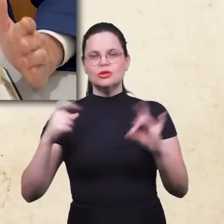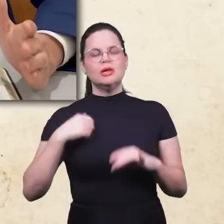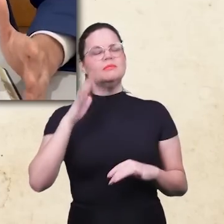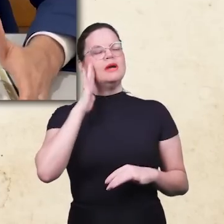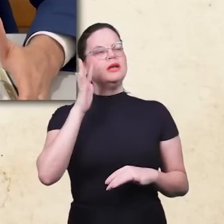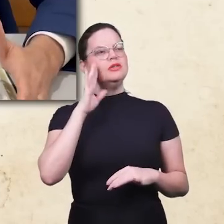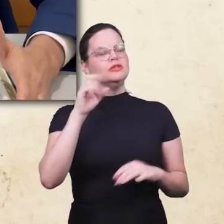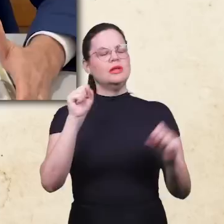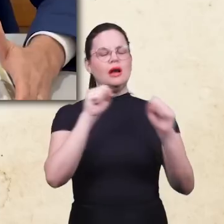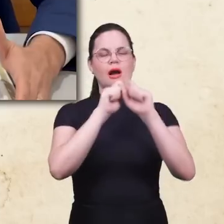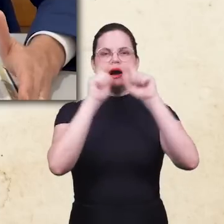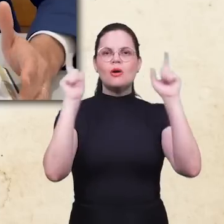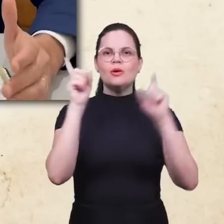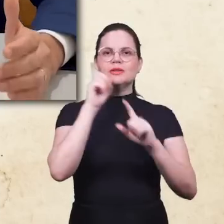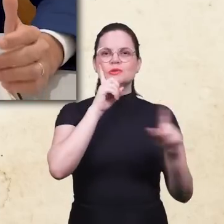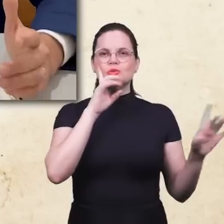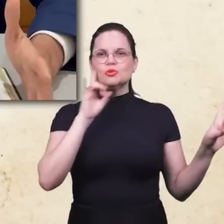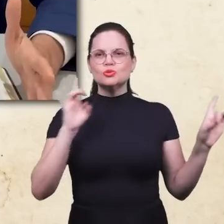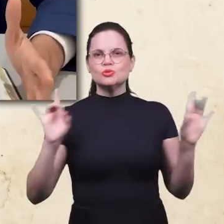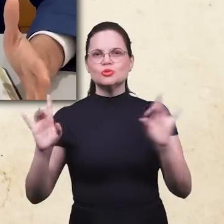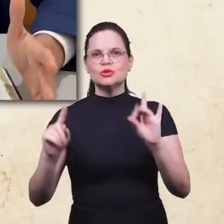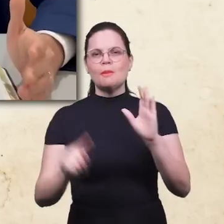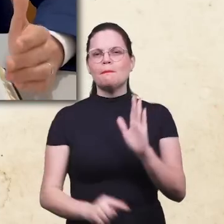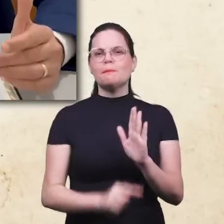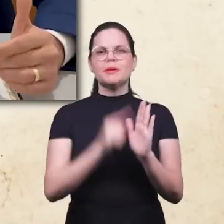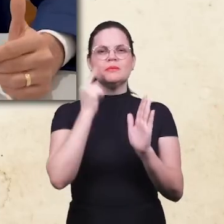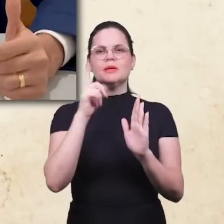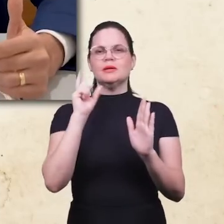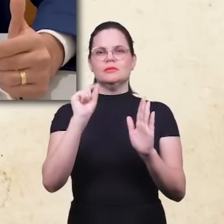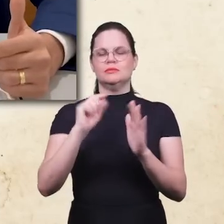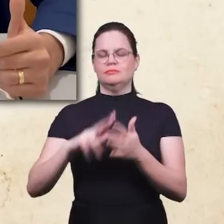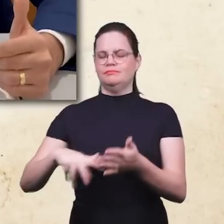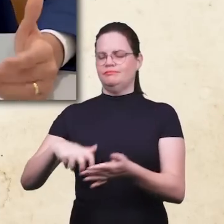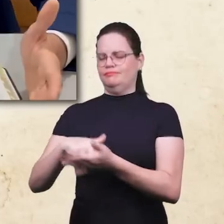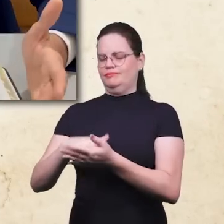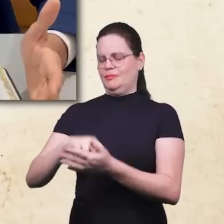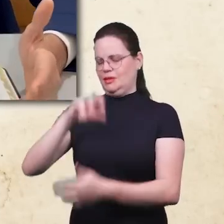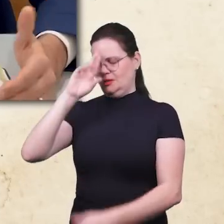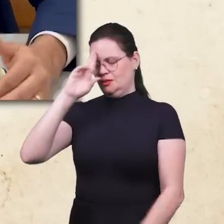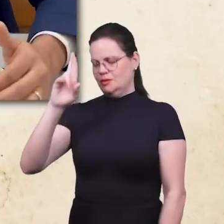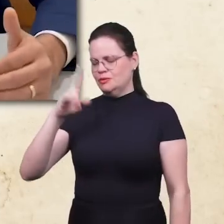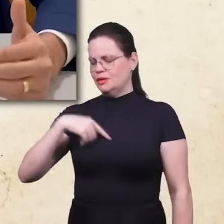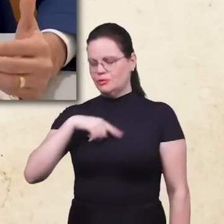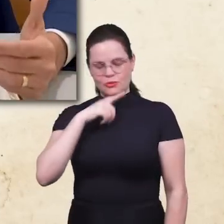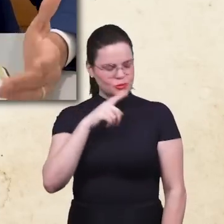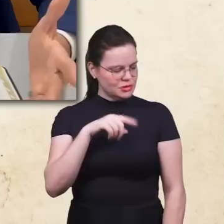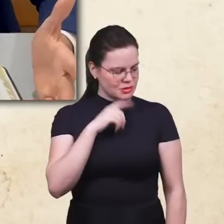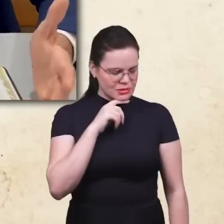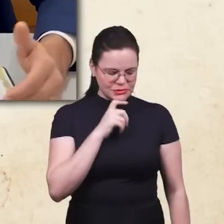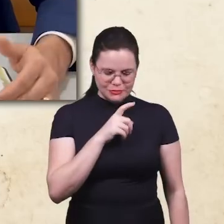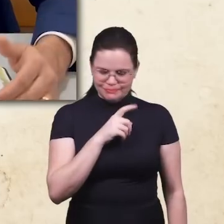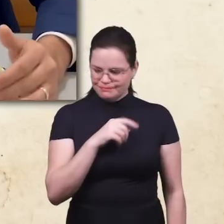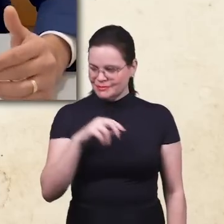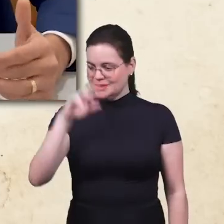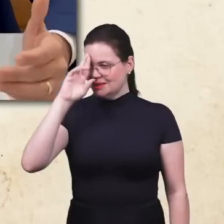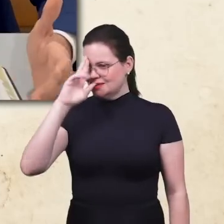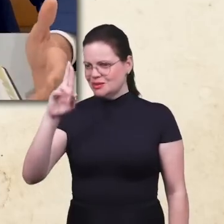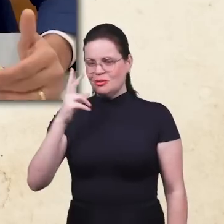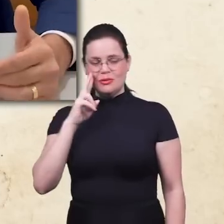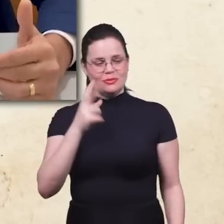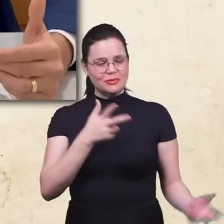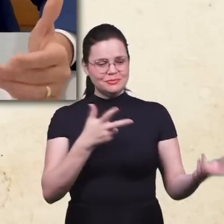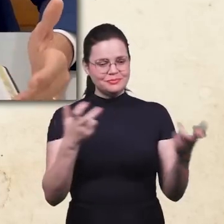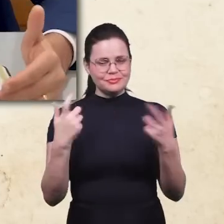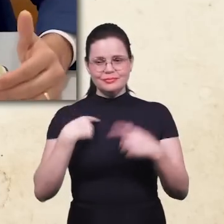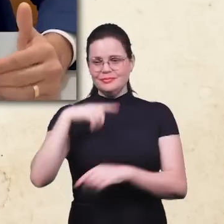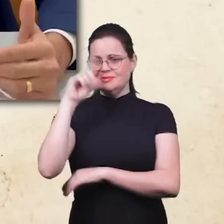acordando todos os dias e a primeira coisa que você faz, Senhor, eu não consigo. Quando eu olho essas